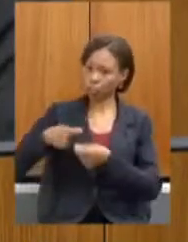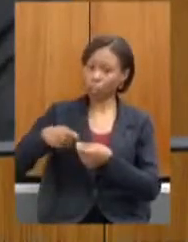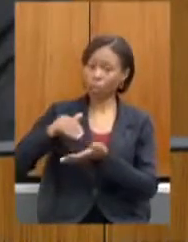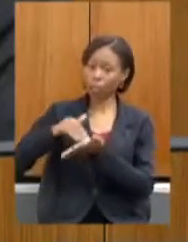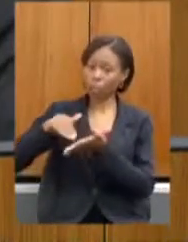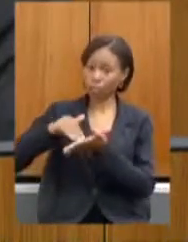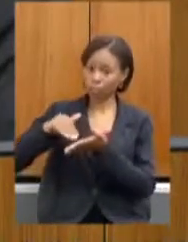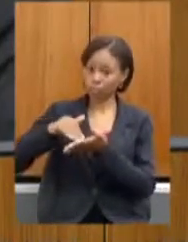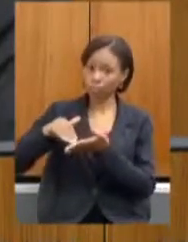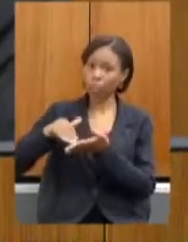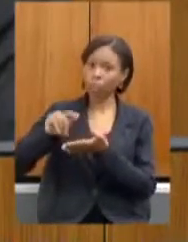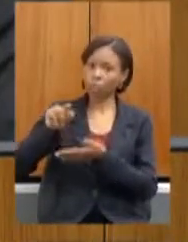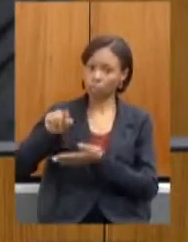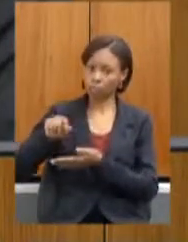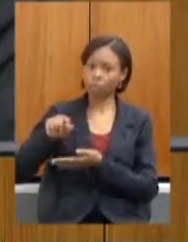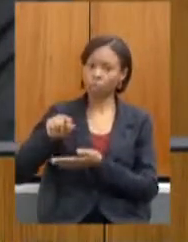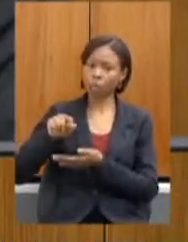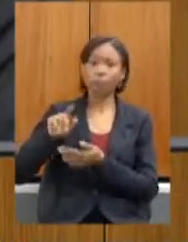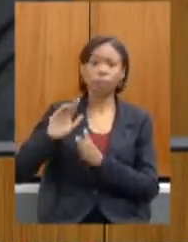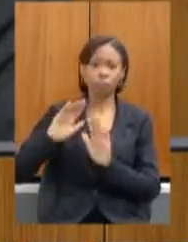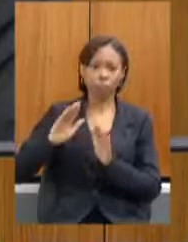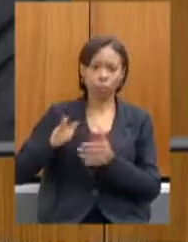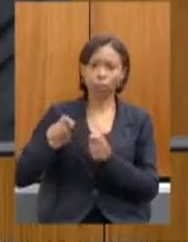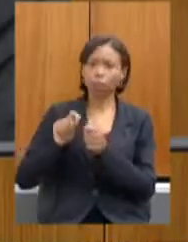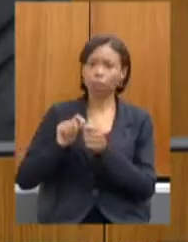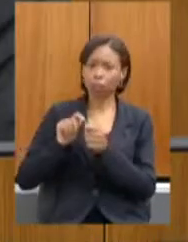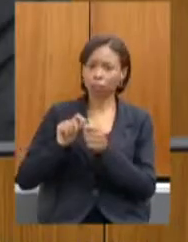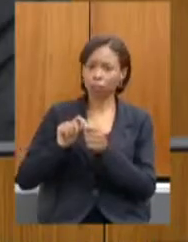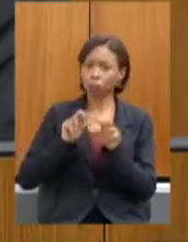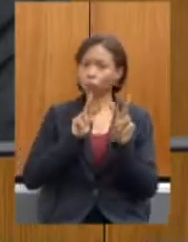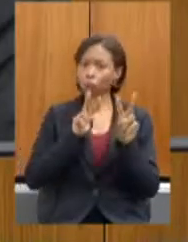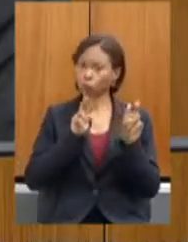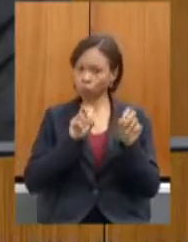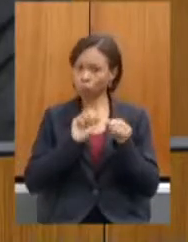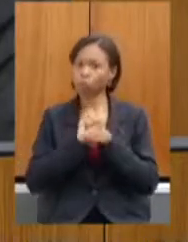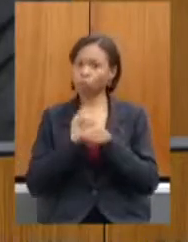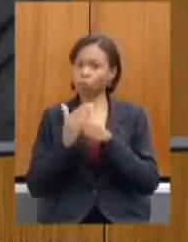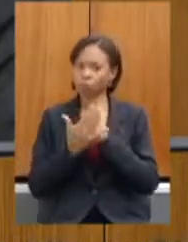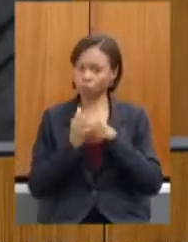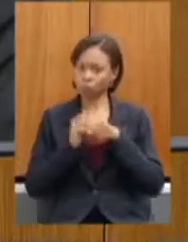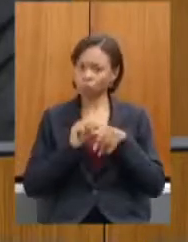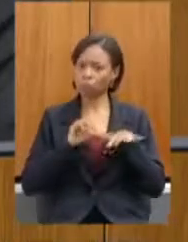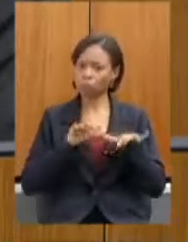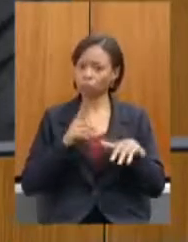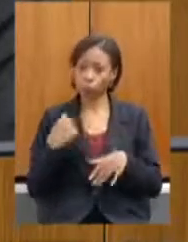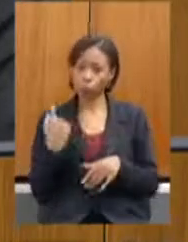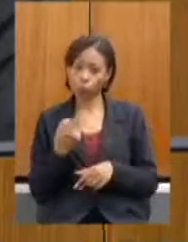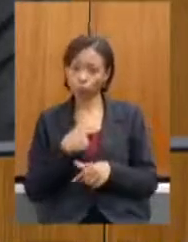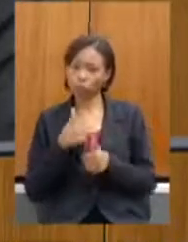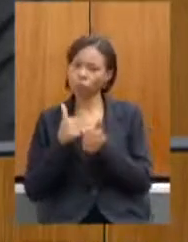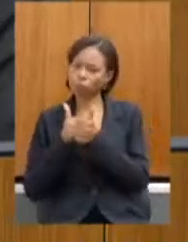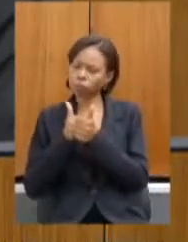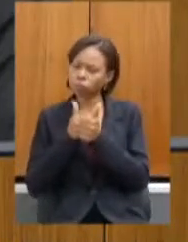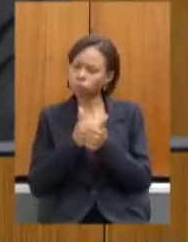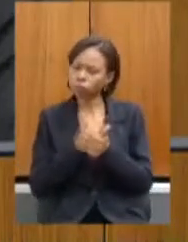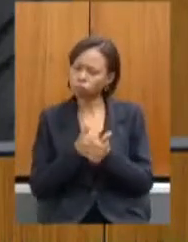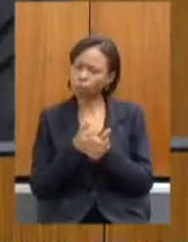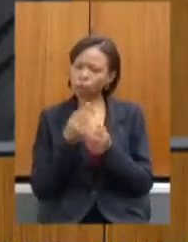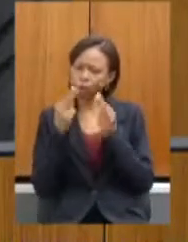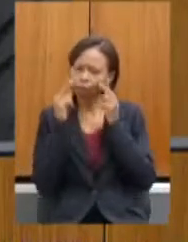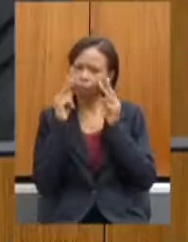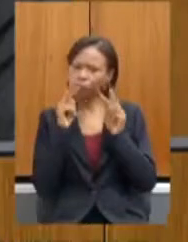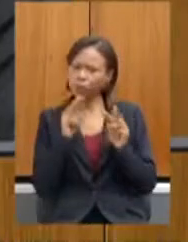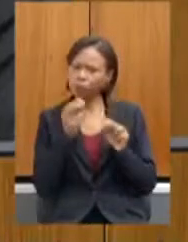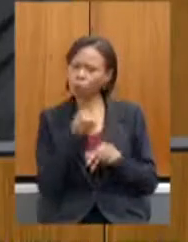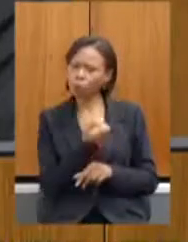tem realizado em relação à pandemia nós acompanhamos pelos números é